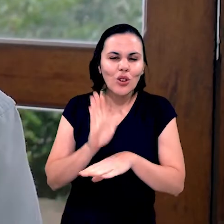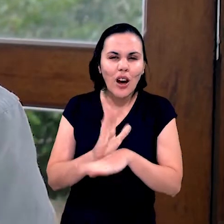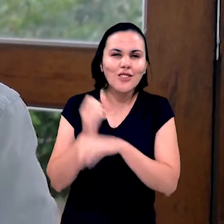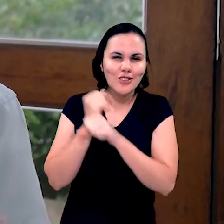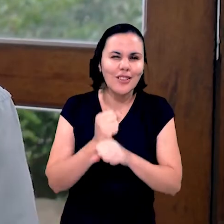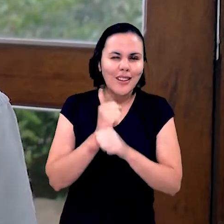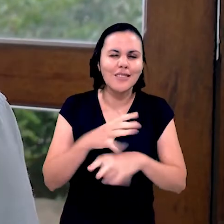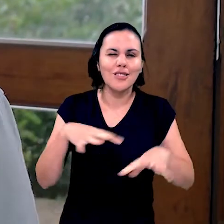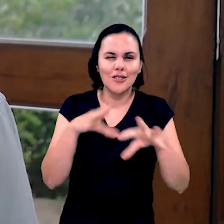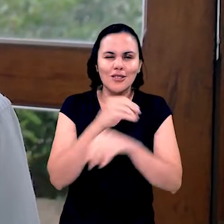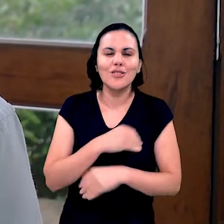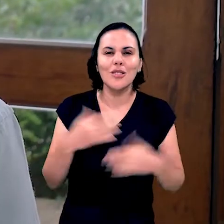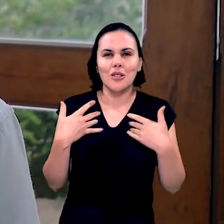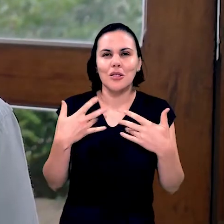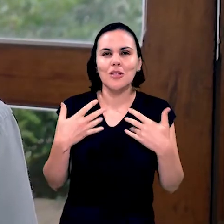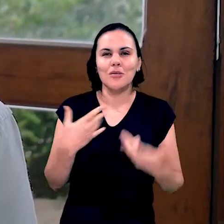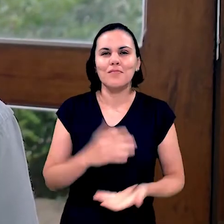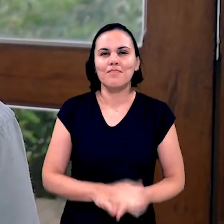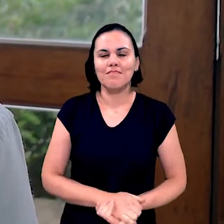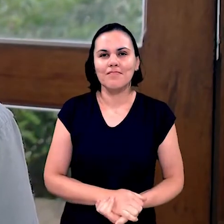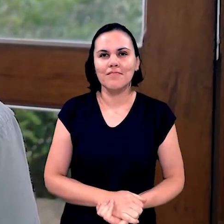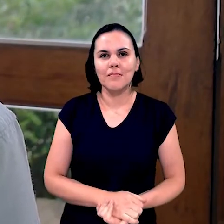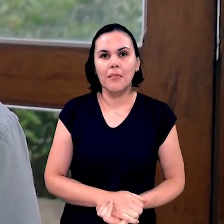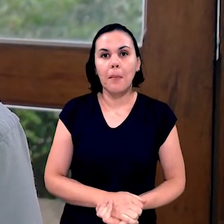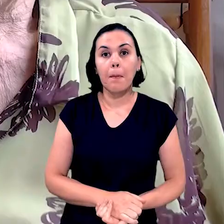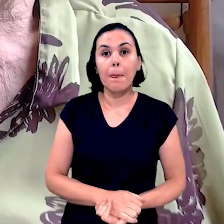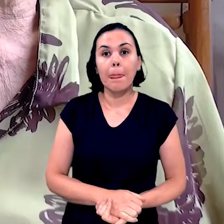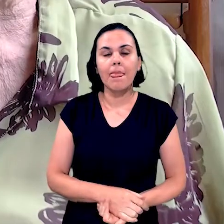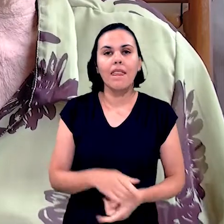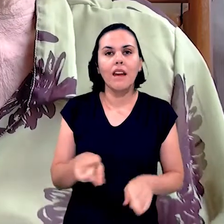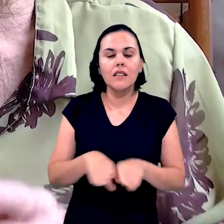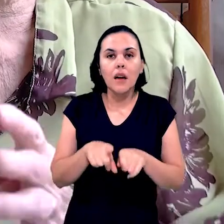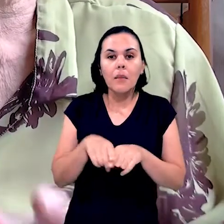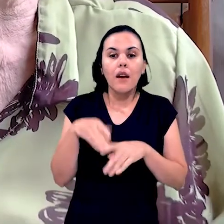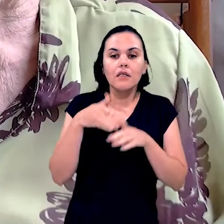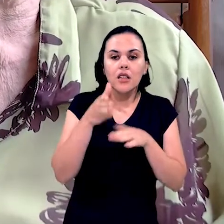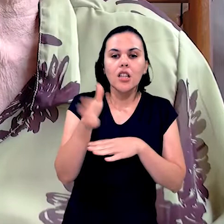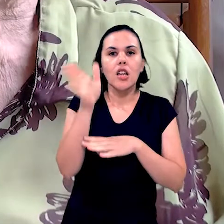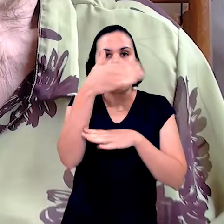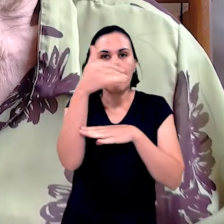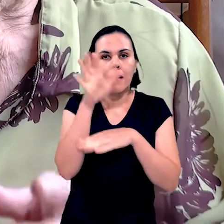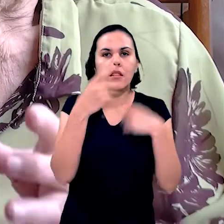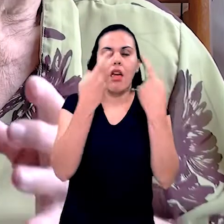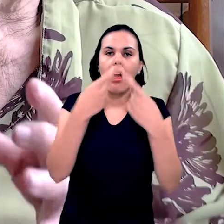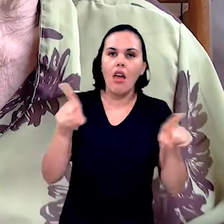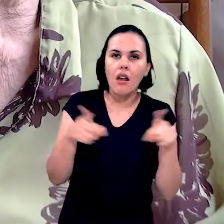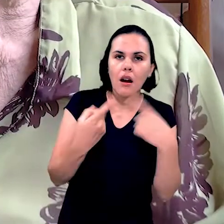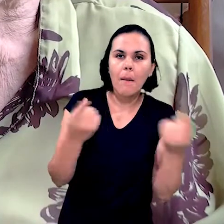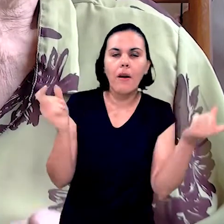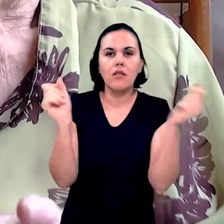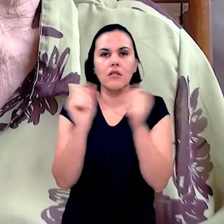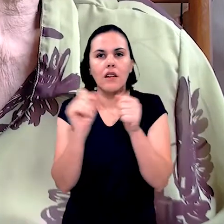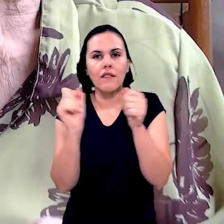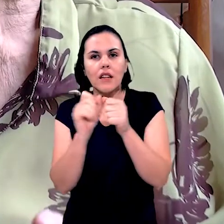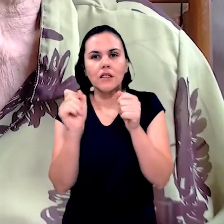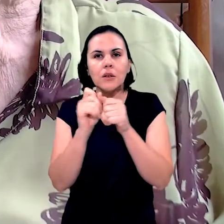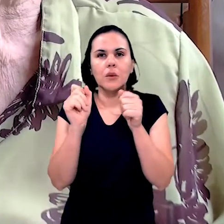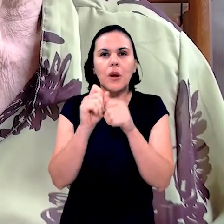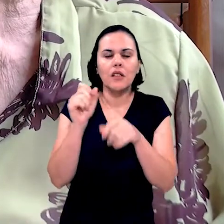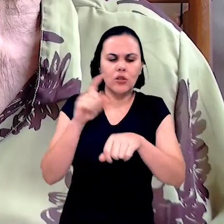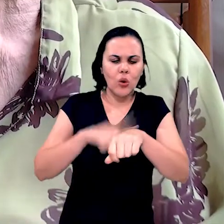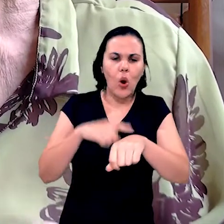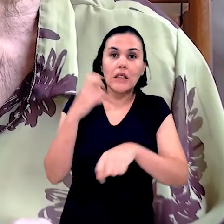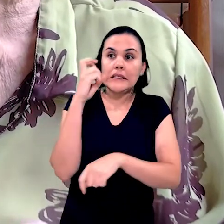na soca e tal. Então, tudo isso gera muitas lembranças gostosas. Então, iam as bandeiras e a música fazendo